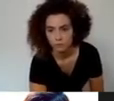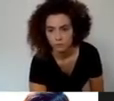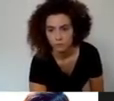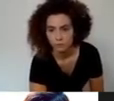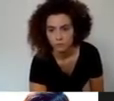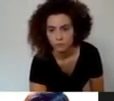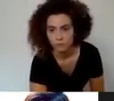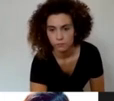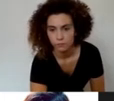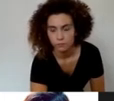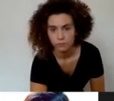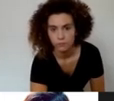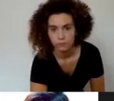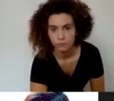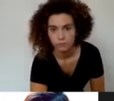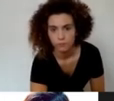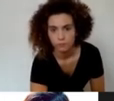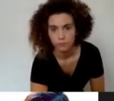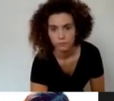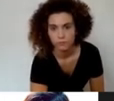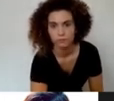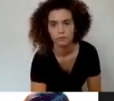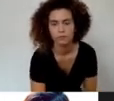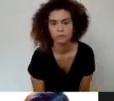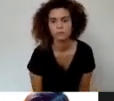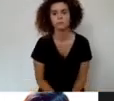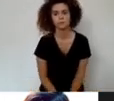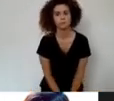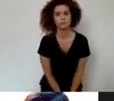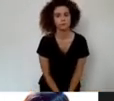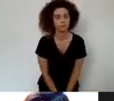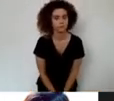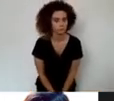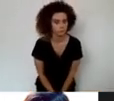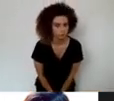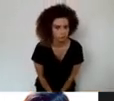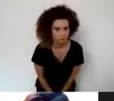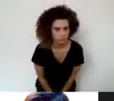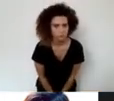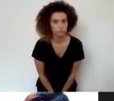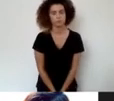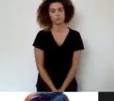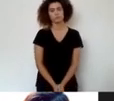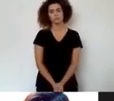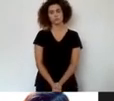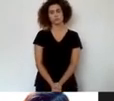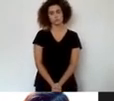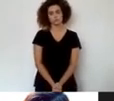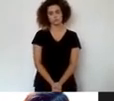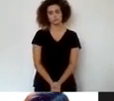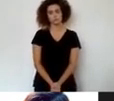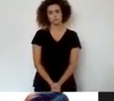quem, né, criou, a quem tem isso em sua cultura. Né? E aí, por exemplo, a gente vê esse embranquecimento das